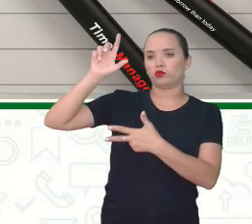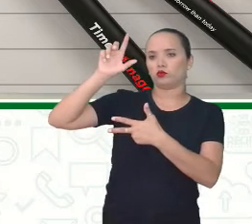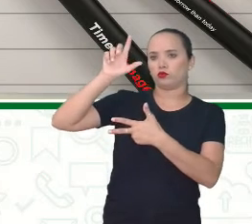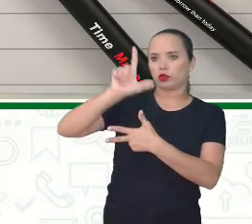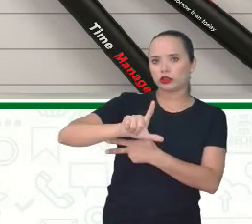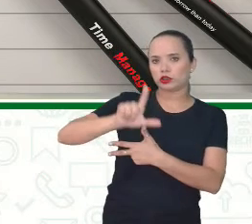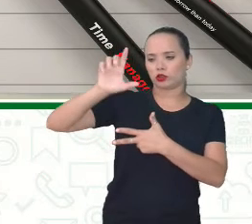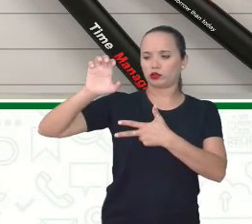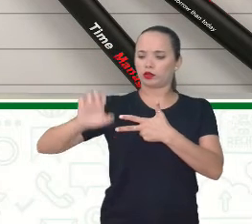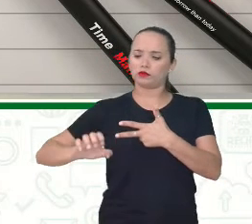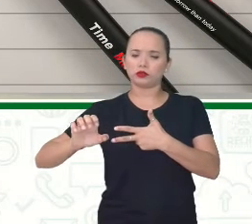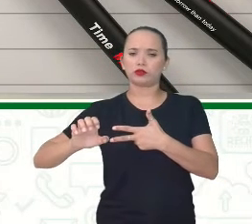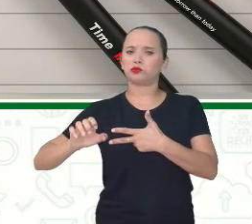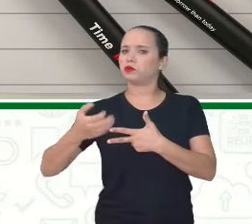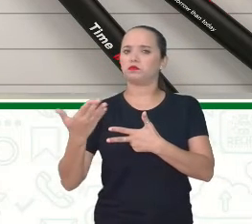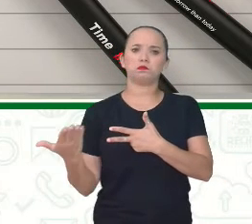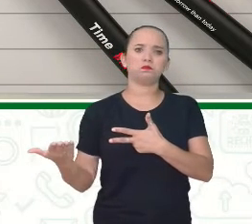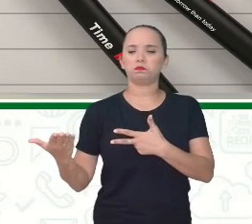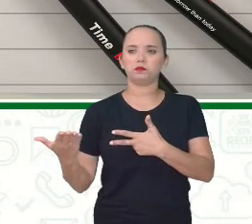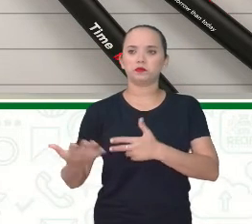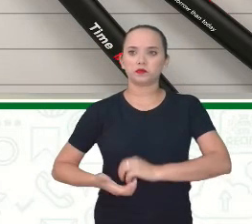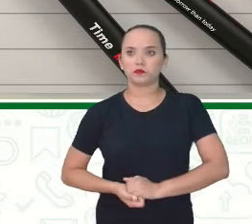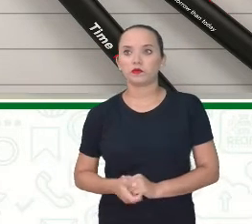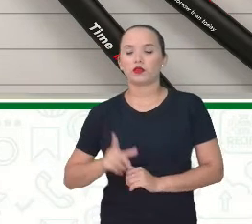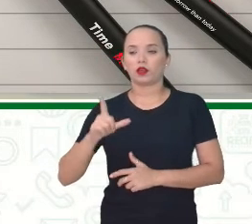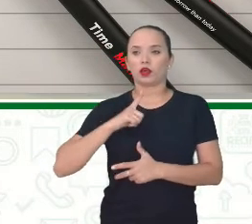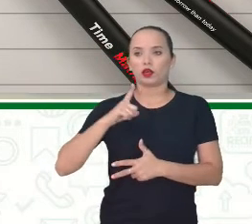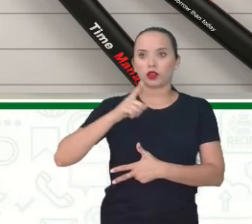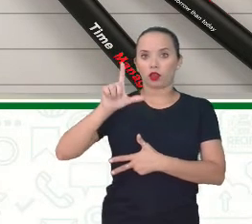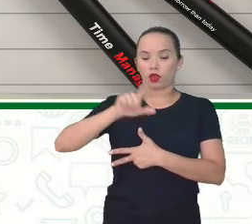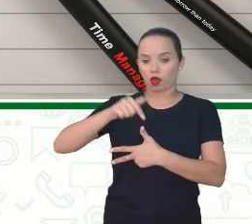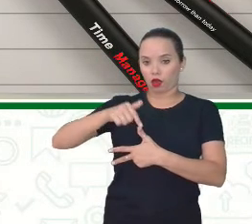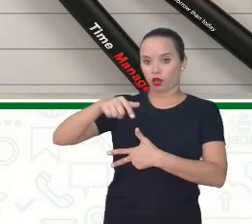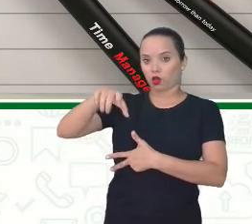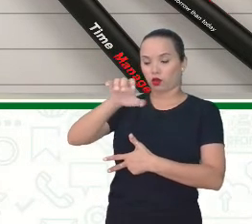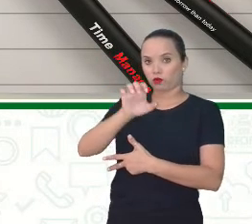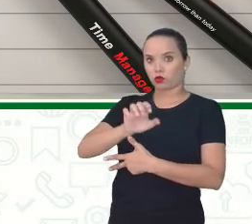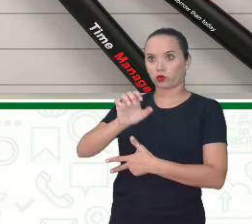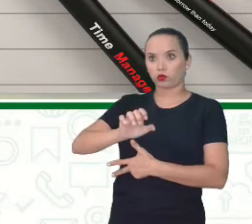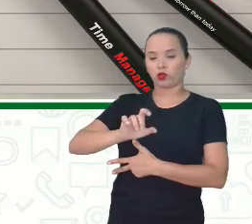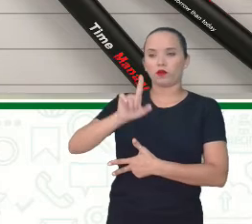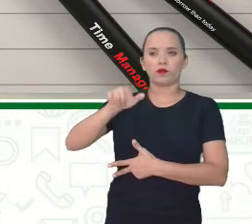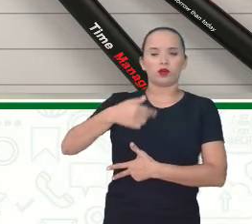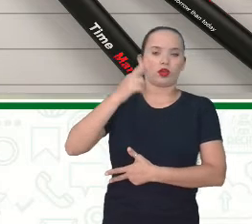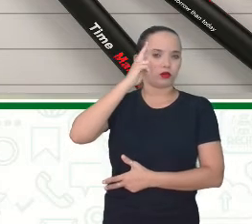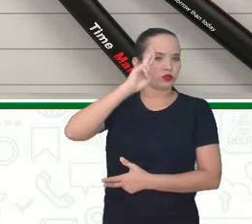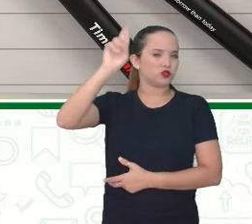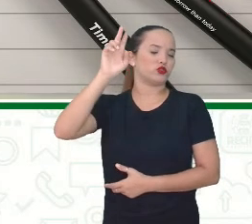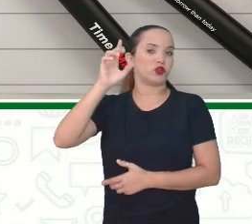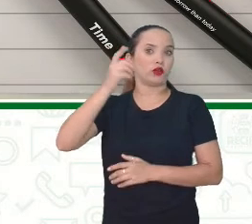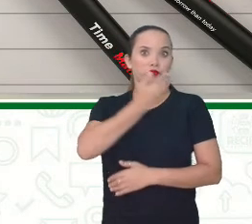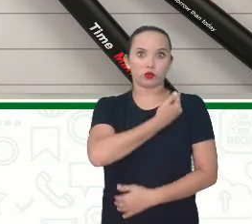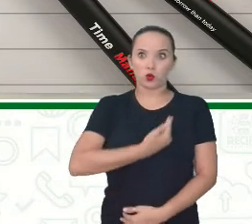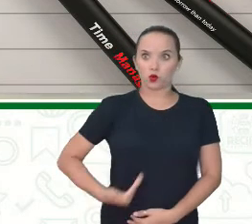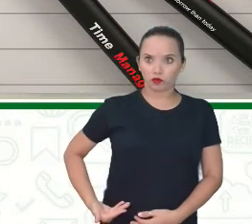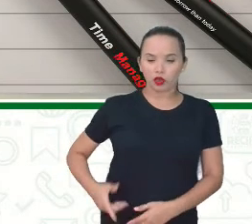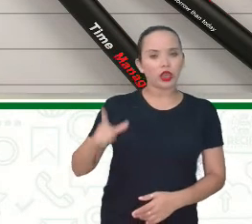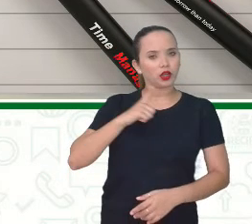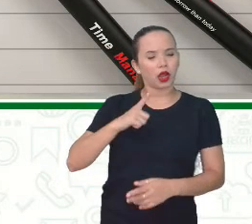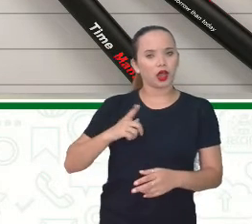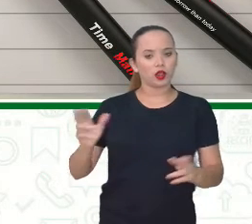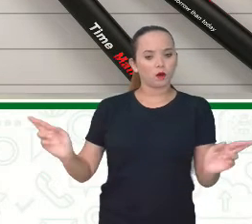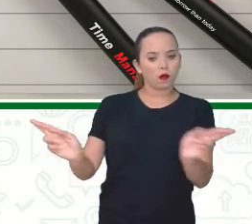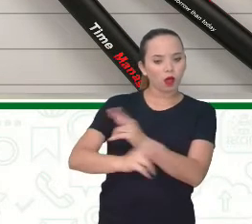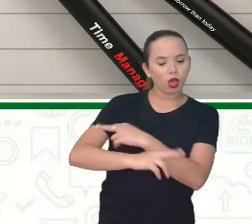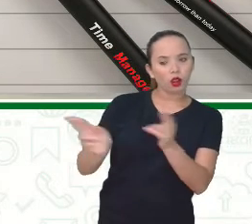relação, certo, onde o chefe de governo, no caso o monarca ou o presidente, ele se relaciona com os